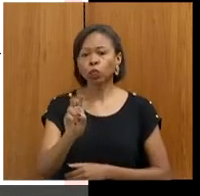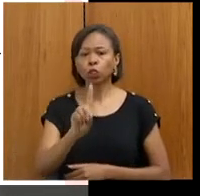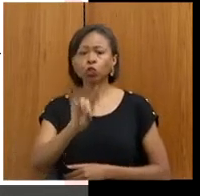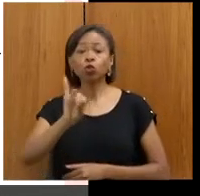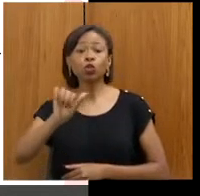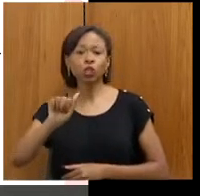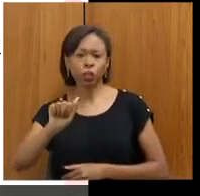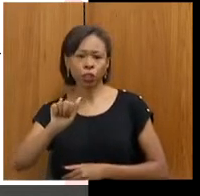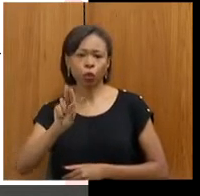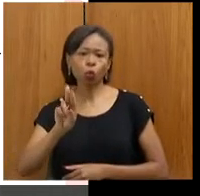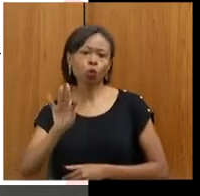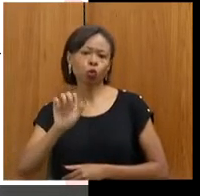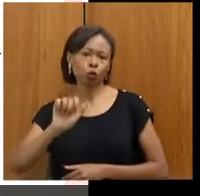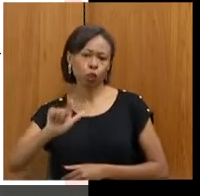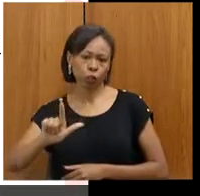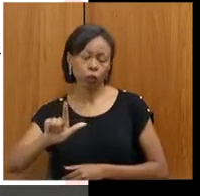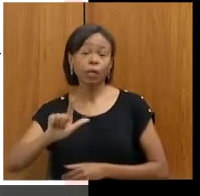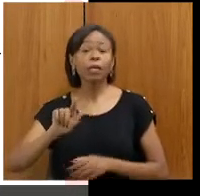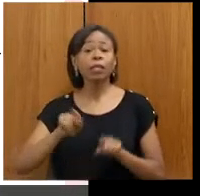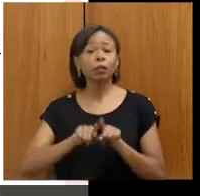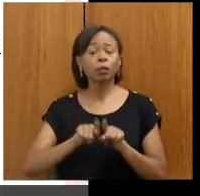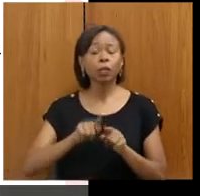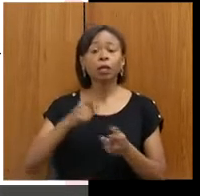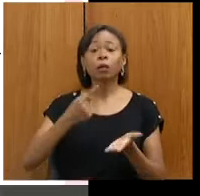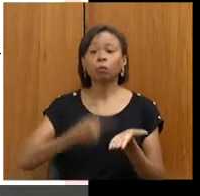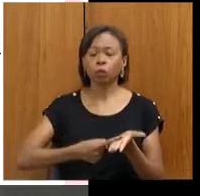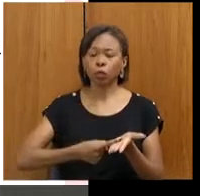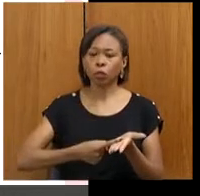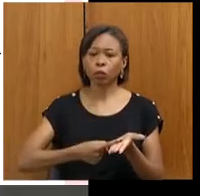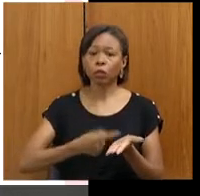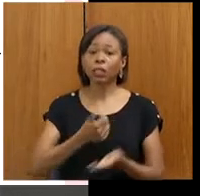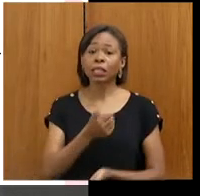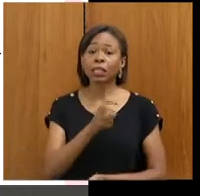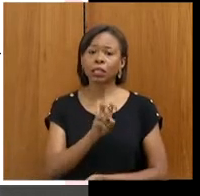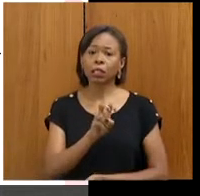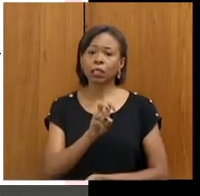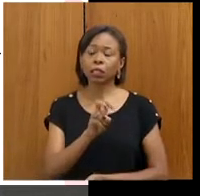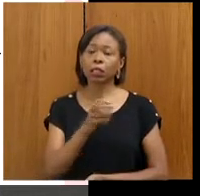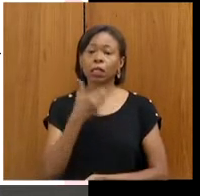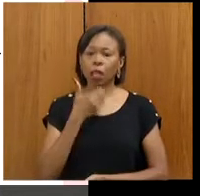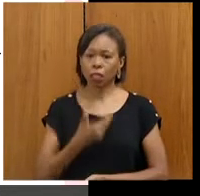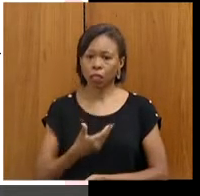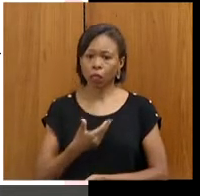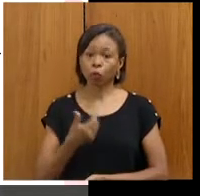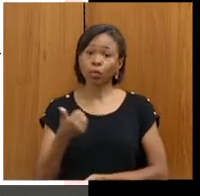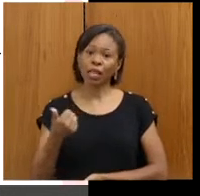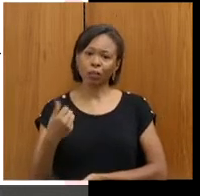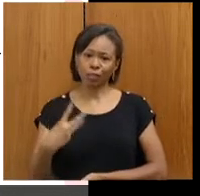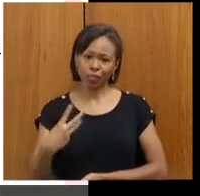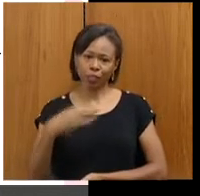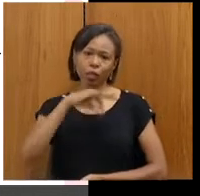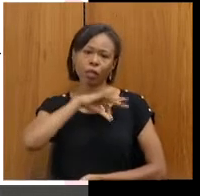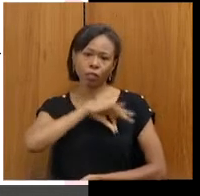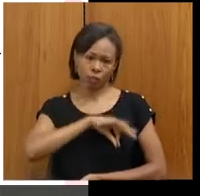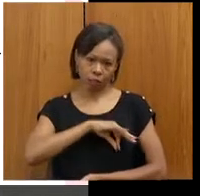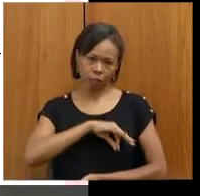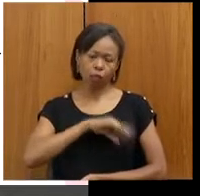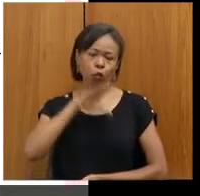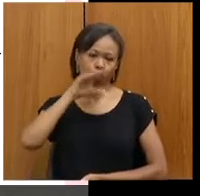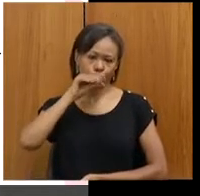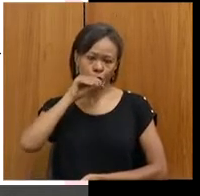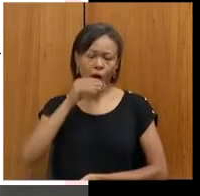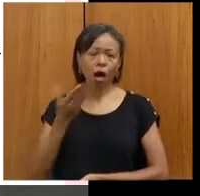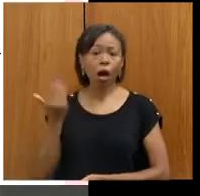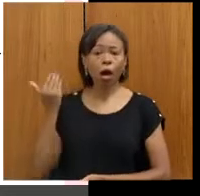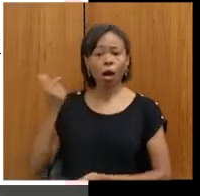já se comprometeu a pagar no dia 15/12 o 13º salário do servidor a havia um passivo de mais